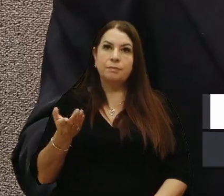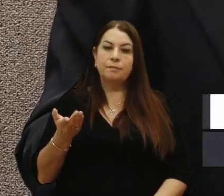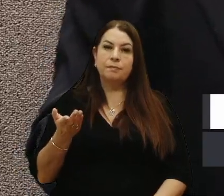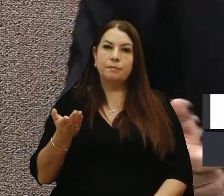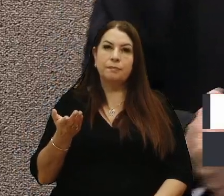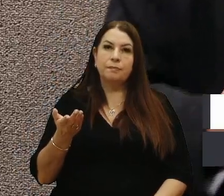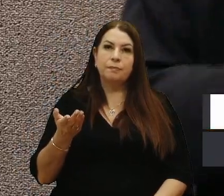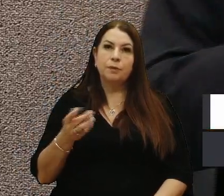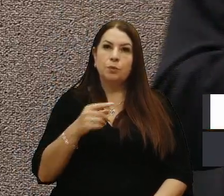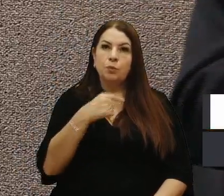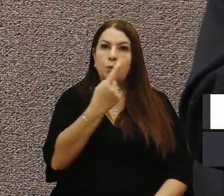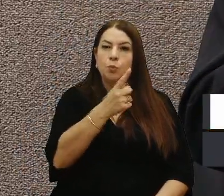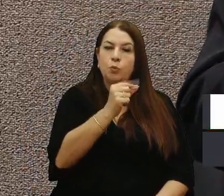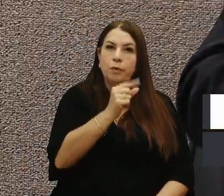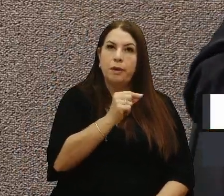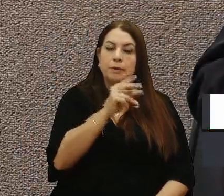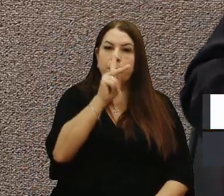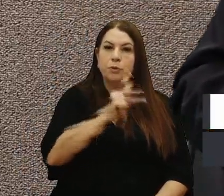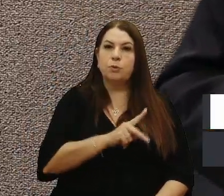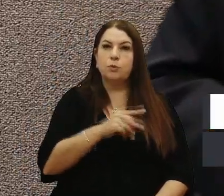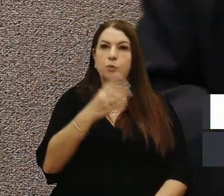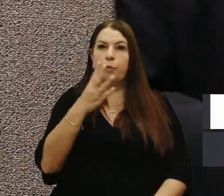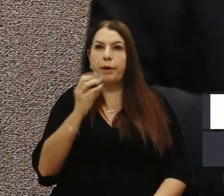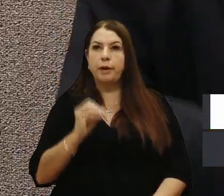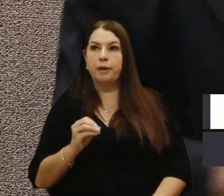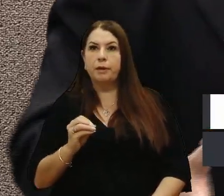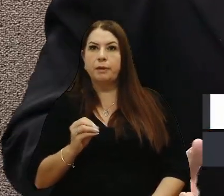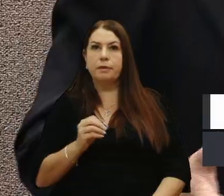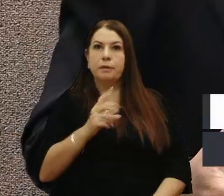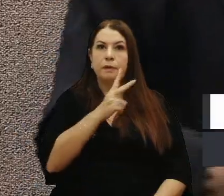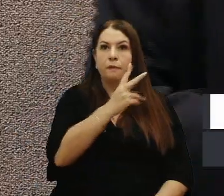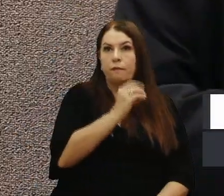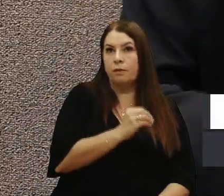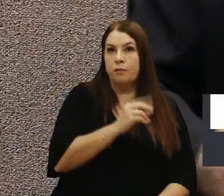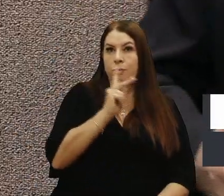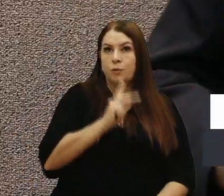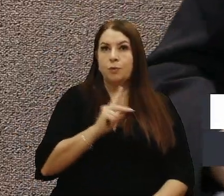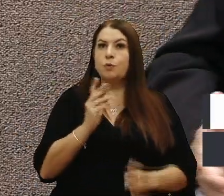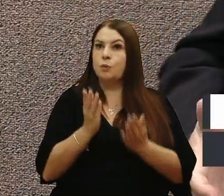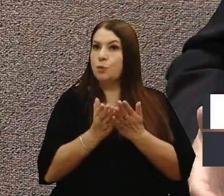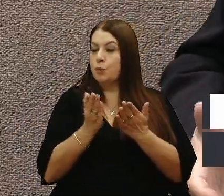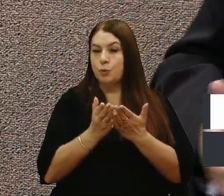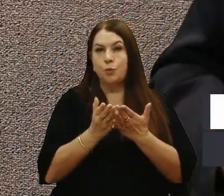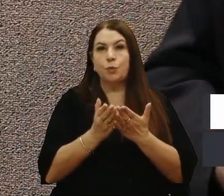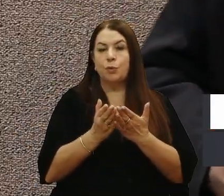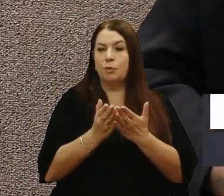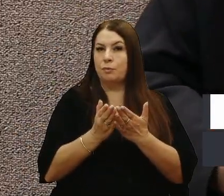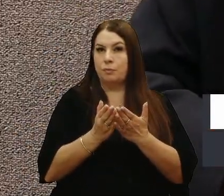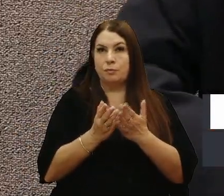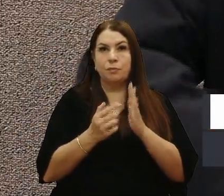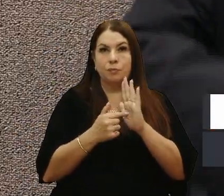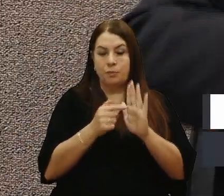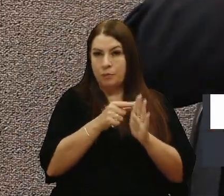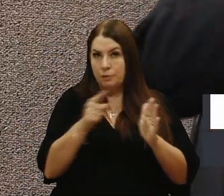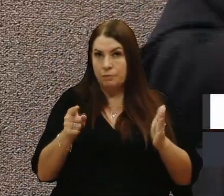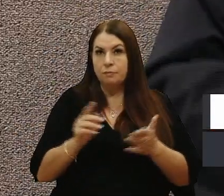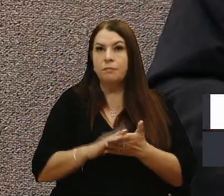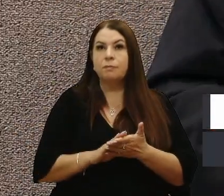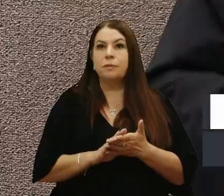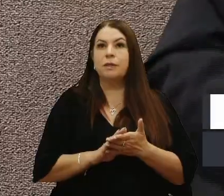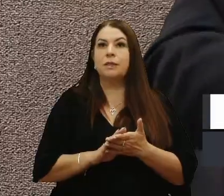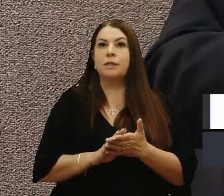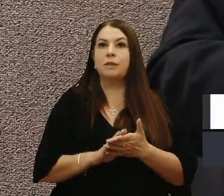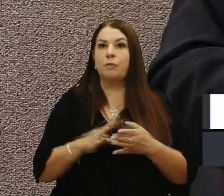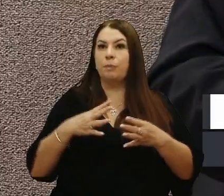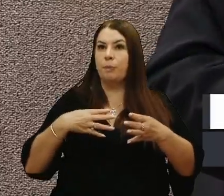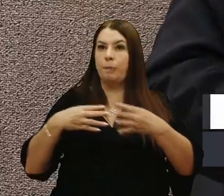um com 10, outro com 20, outro com 40. Tem que ter, o estudo nos proporcionou isso.